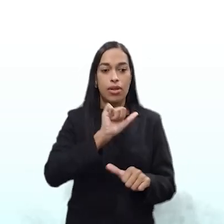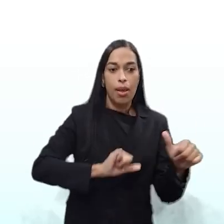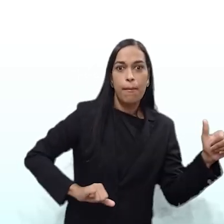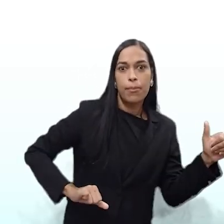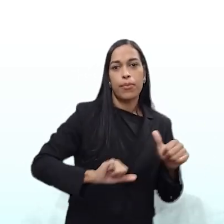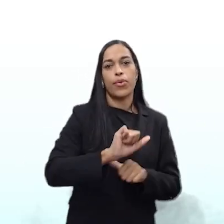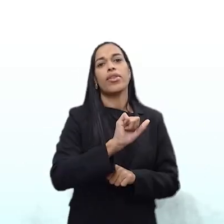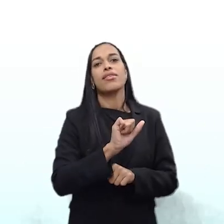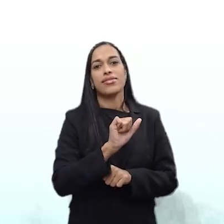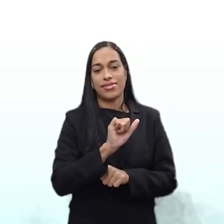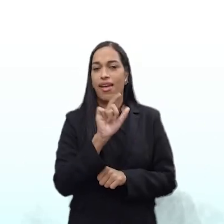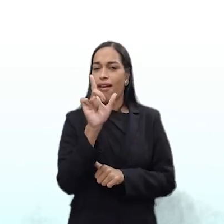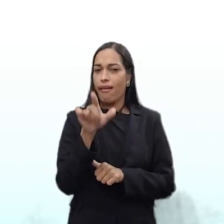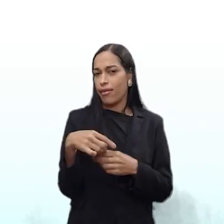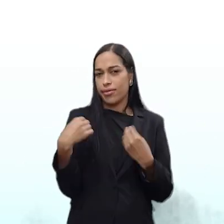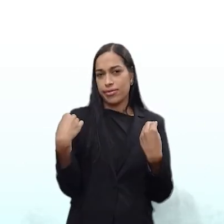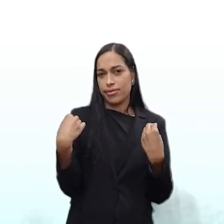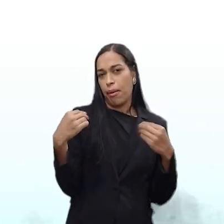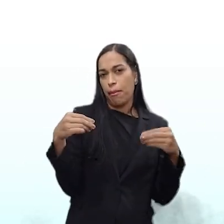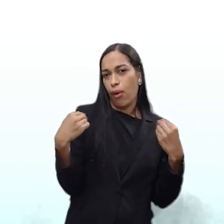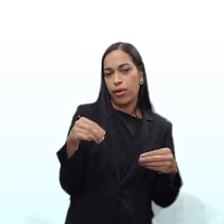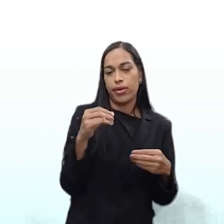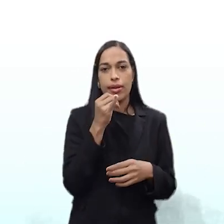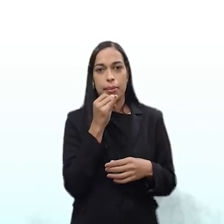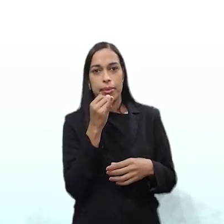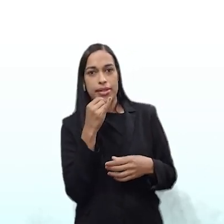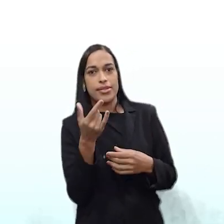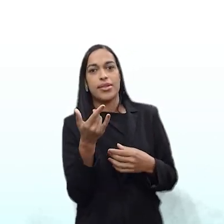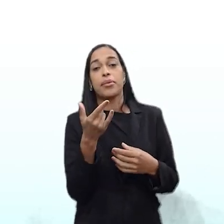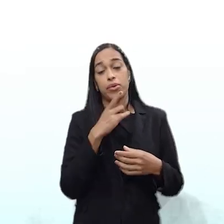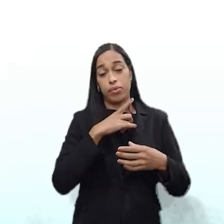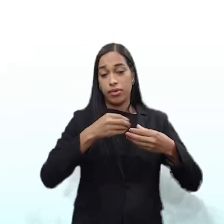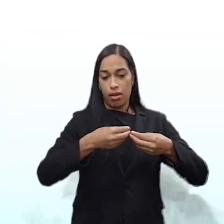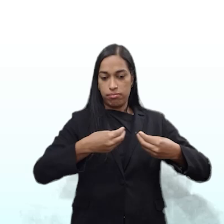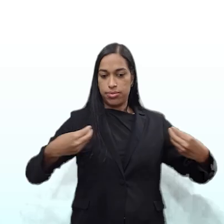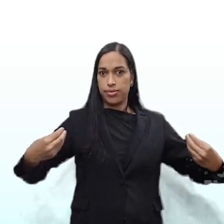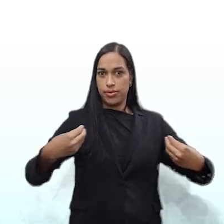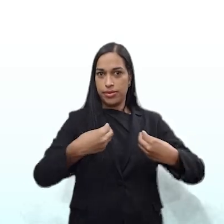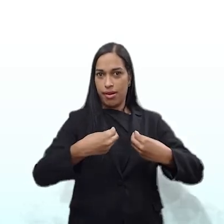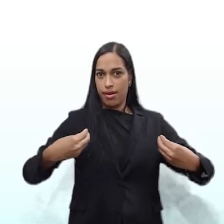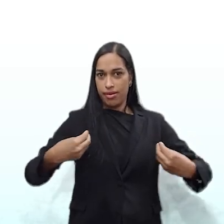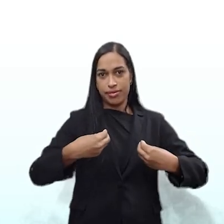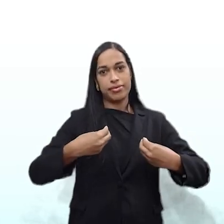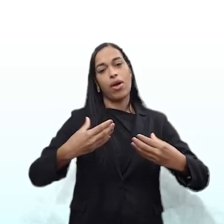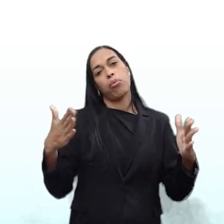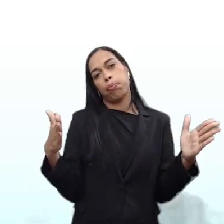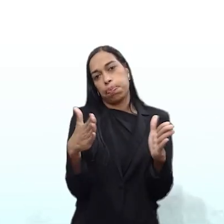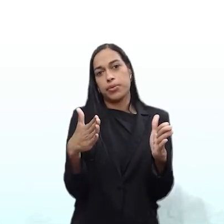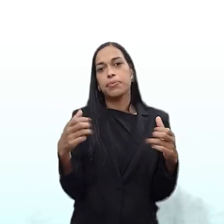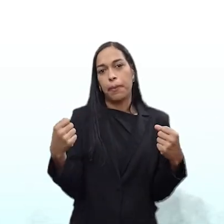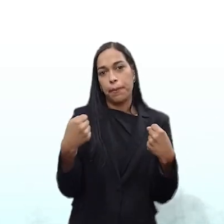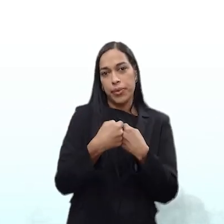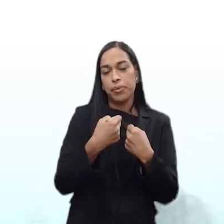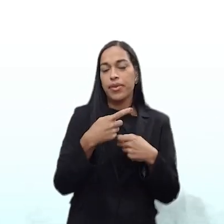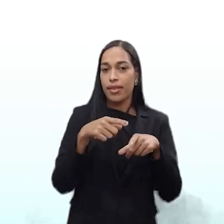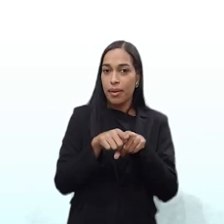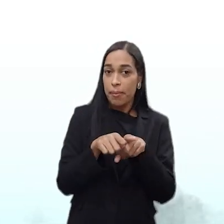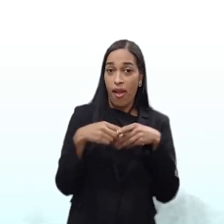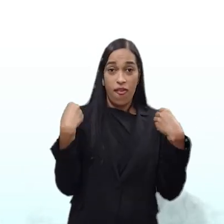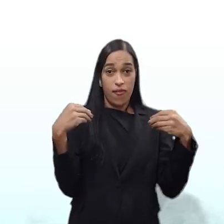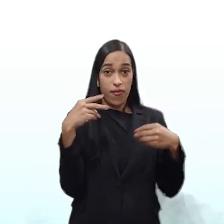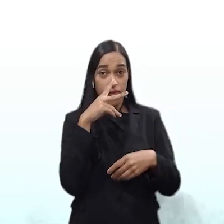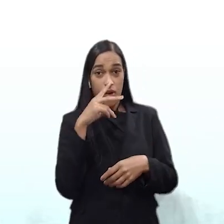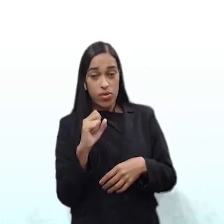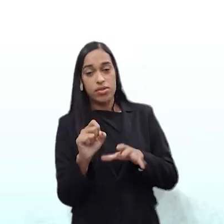mola. Lembrando que essa mola pode ser deformada tanto quando ela é esticada quanto comprimida. A força elástica, também conhecida